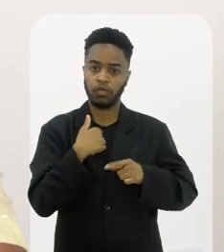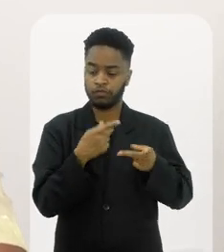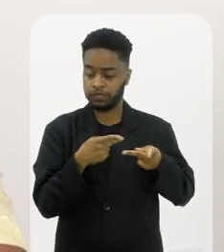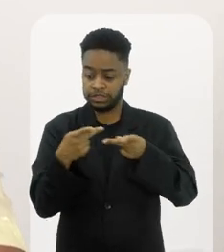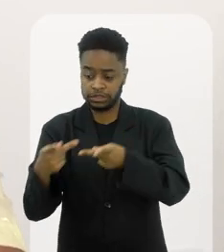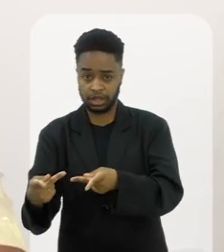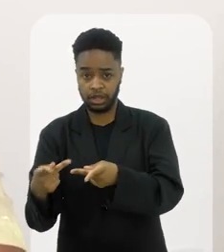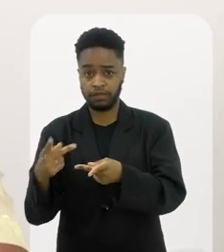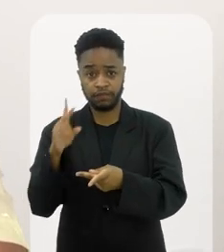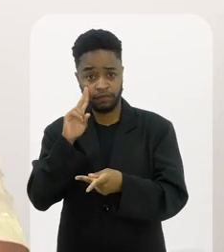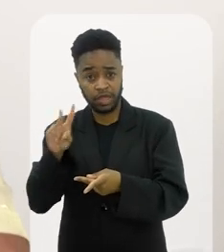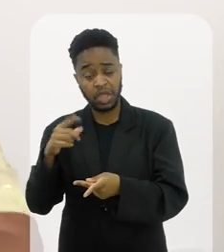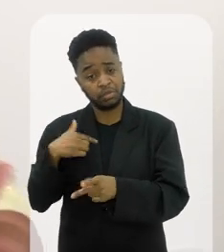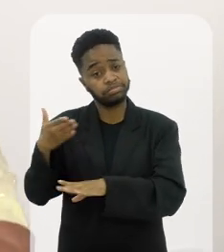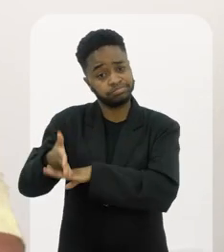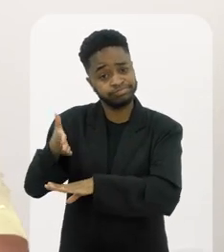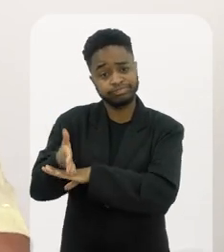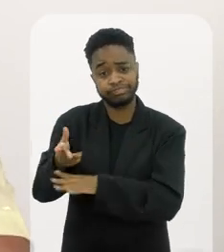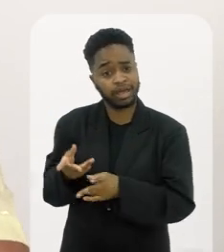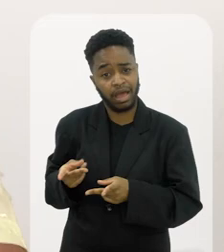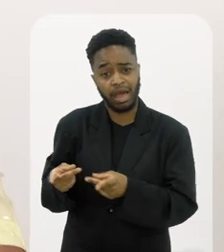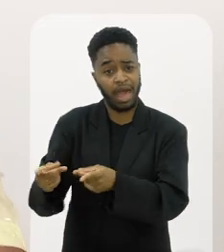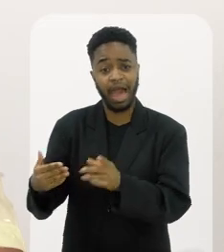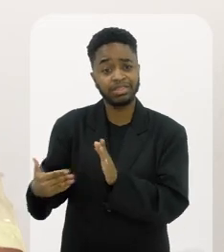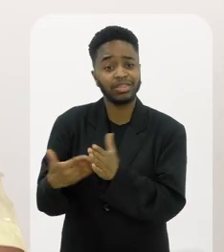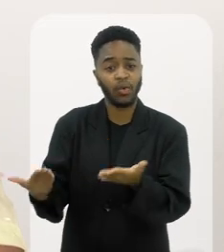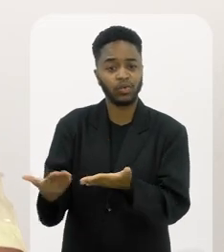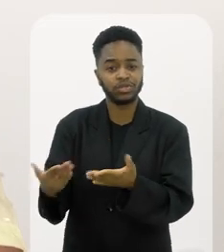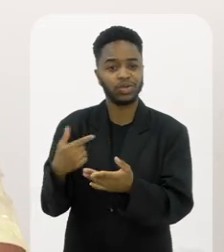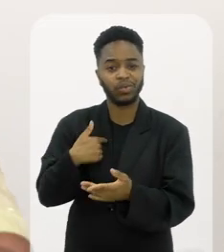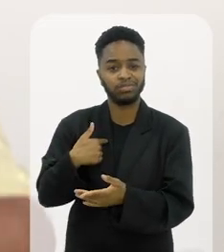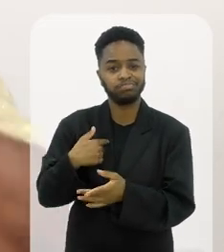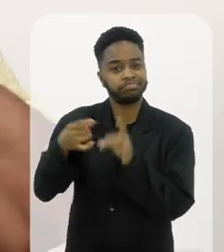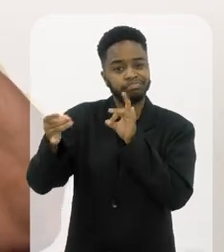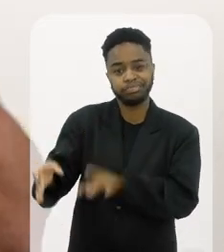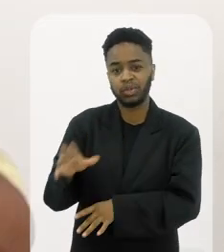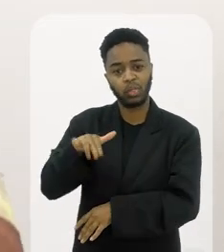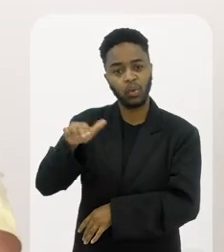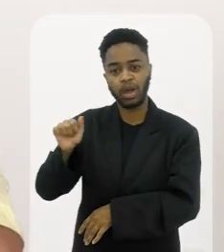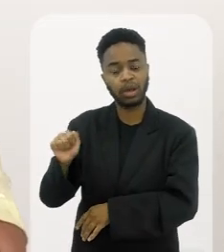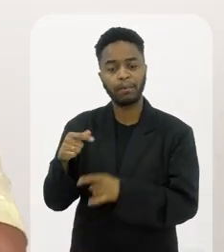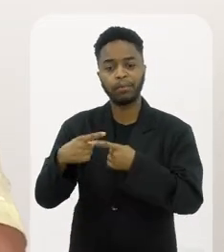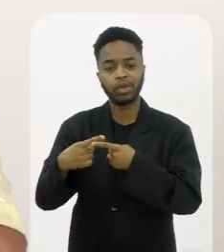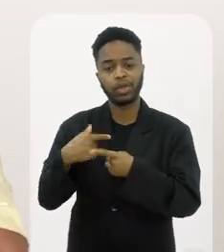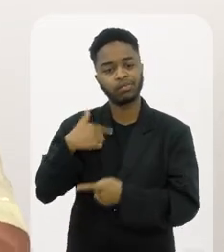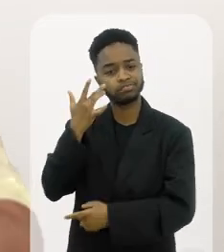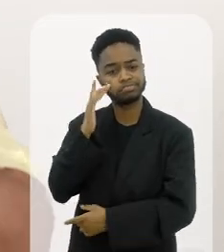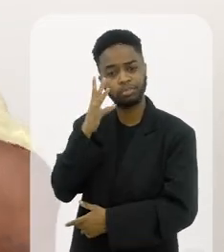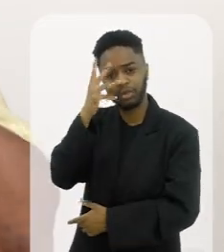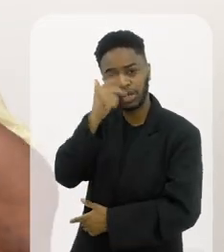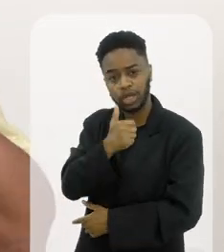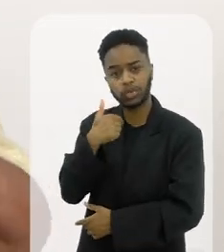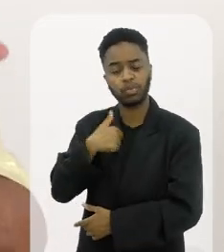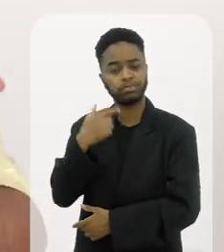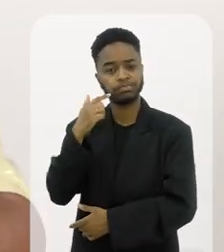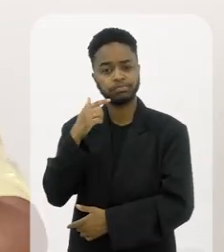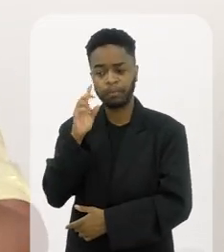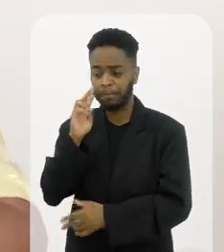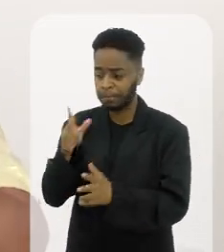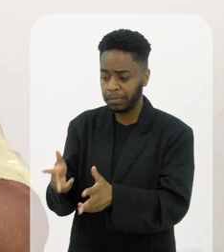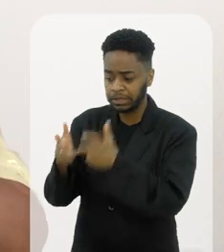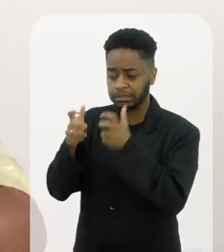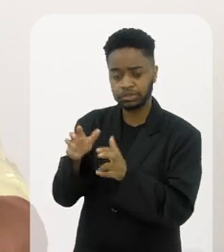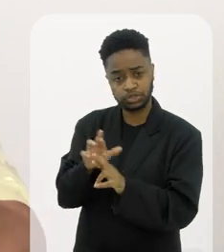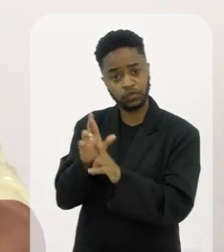templo ver e estou voltando ao templo até hoje. Nunca mais deixei de ir porque eu fiquei impactada, eu achei muito bonito, eu